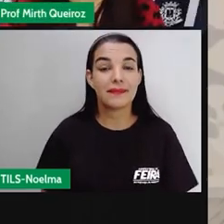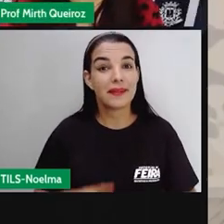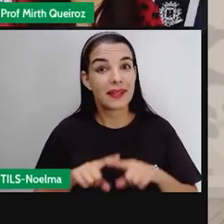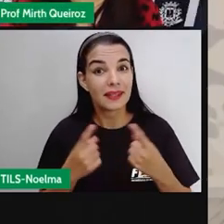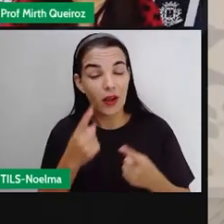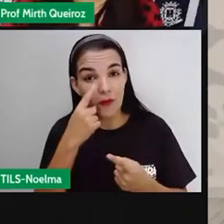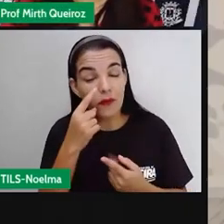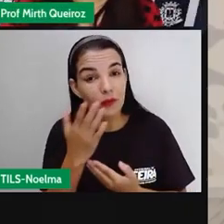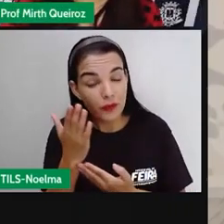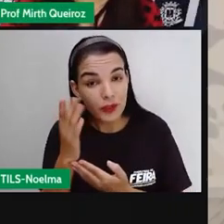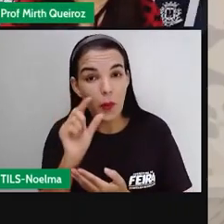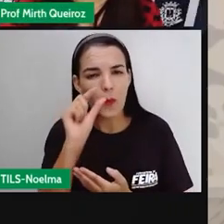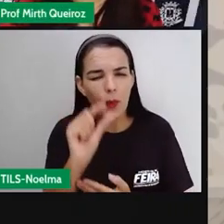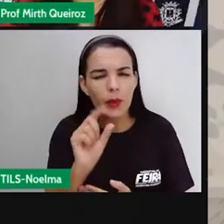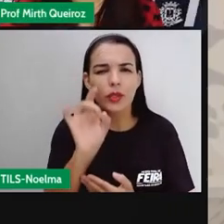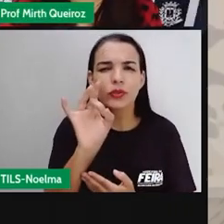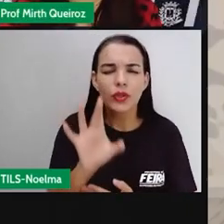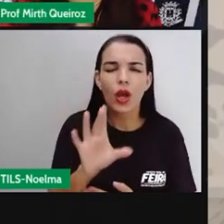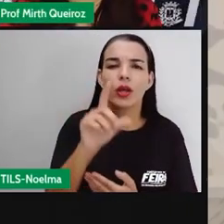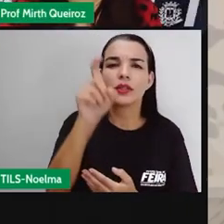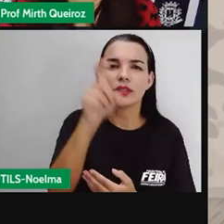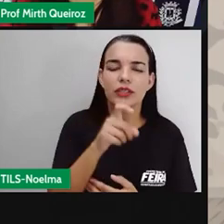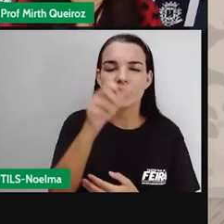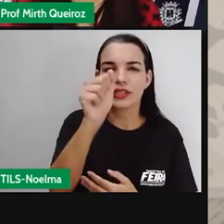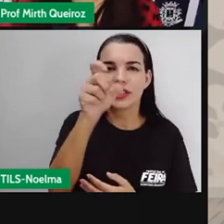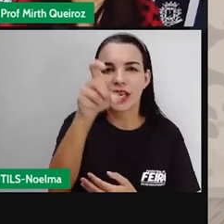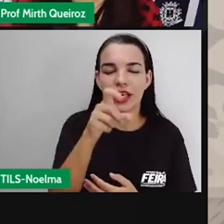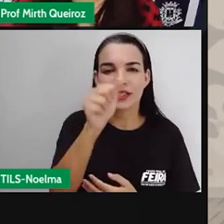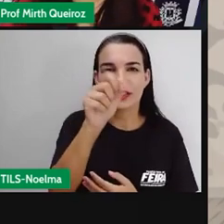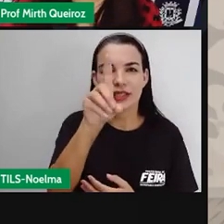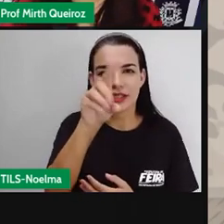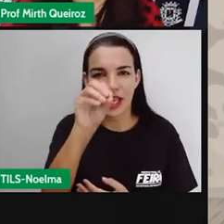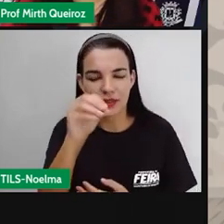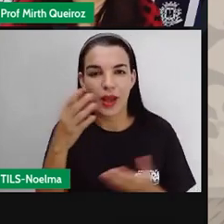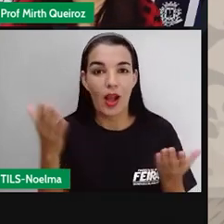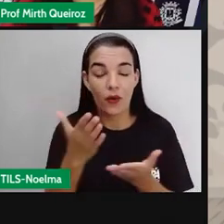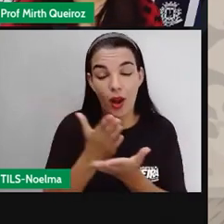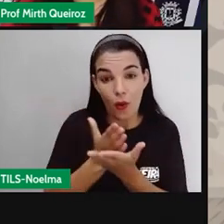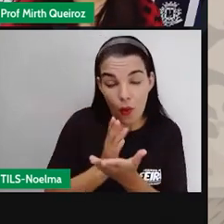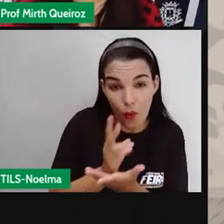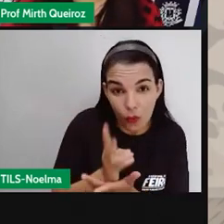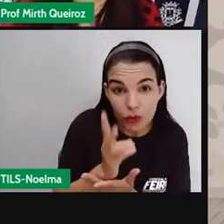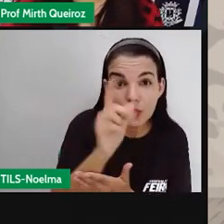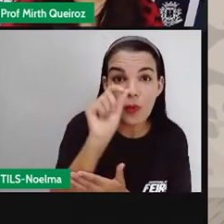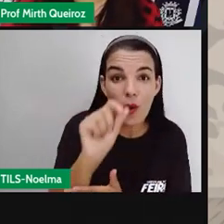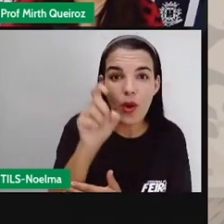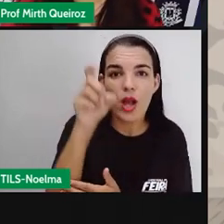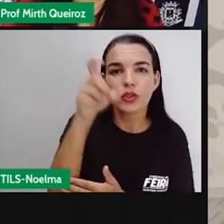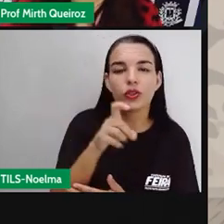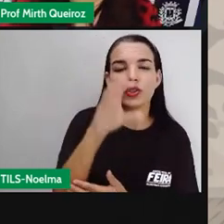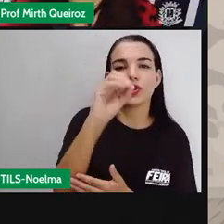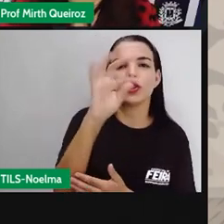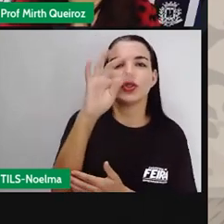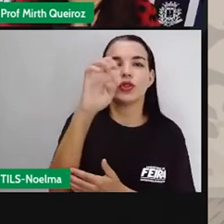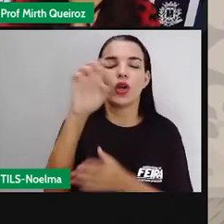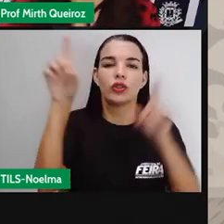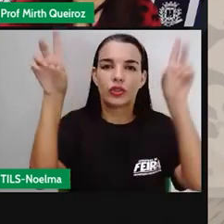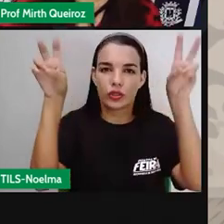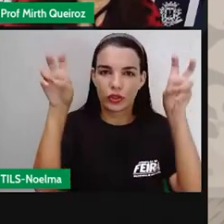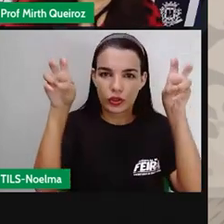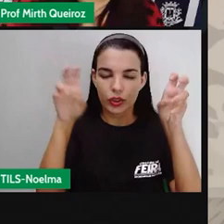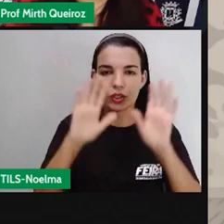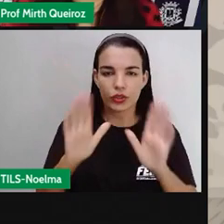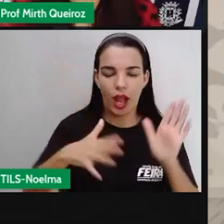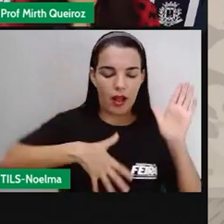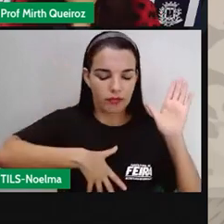Aí vocês viram um pouquinho sobre o xaxado, né? E nós vamos dar seguimento falando agora sobre o xote. Já vimos sobre